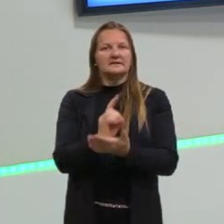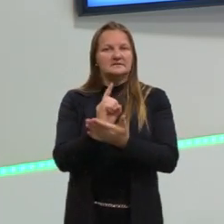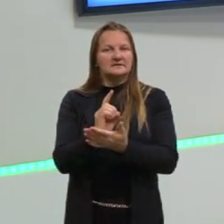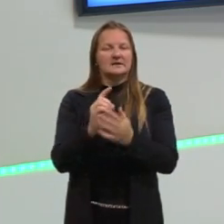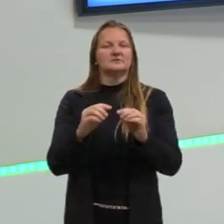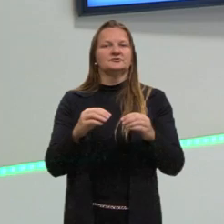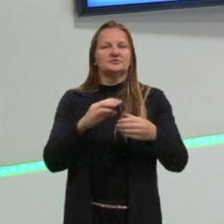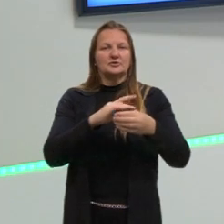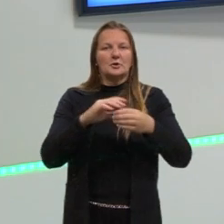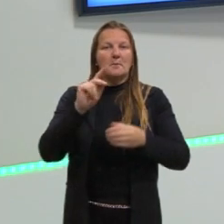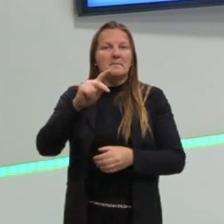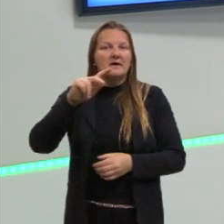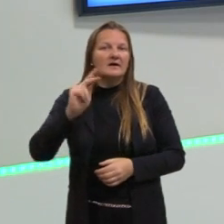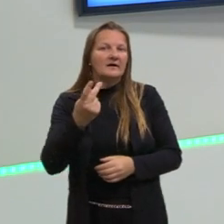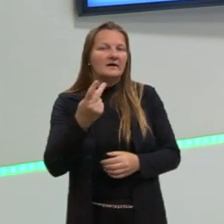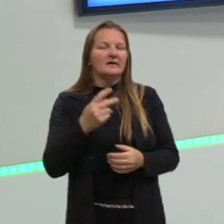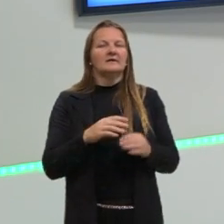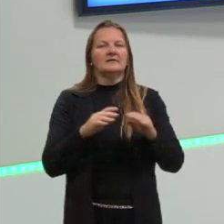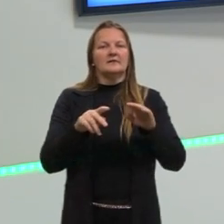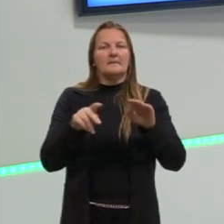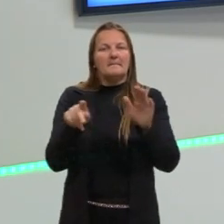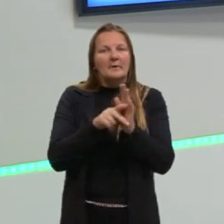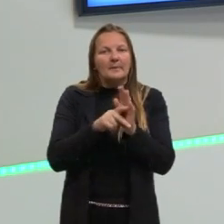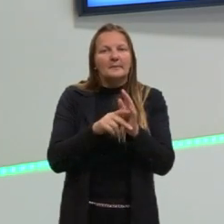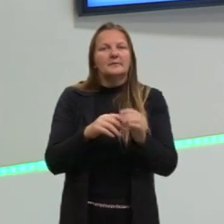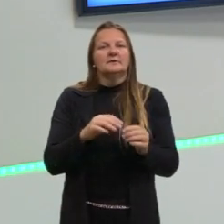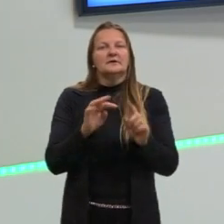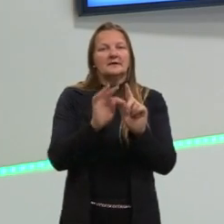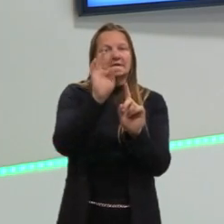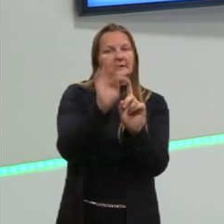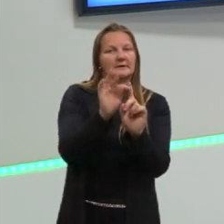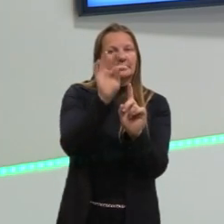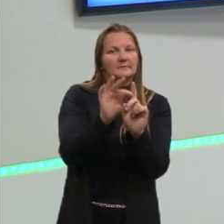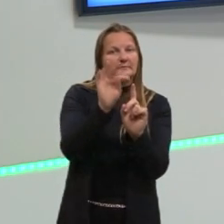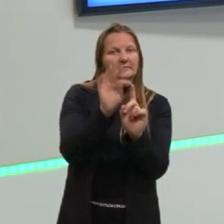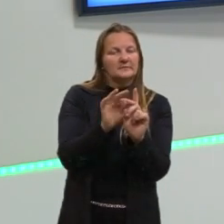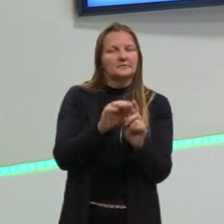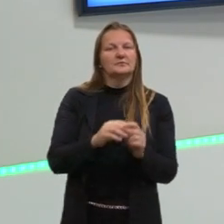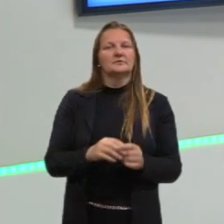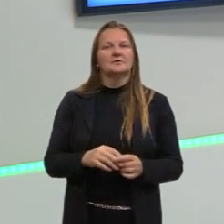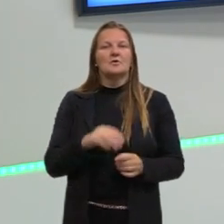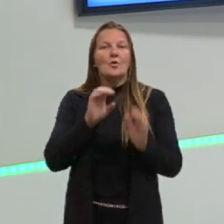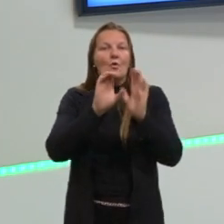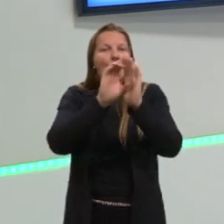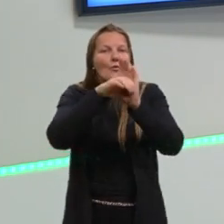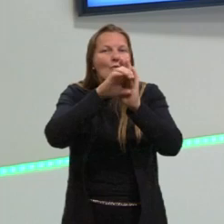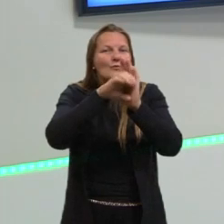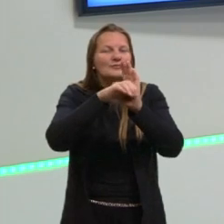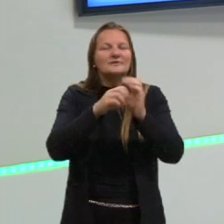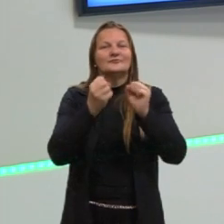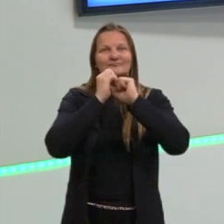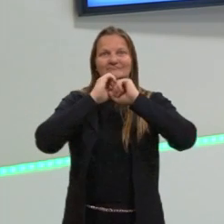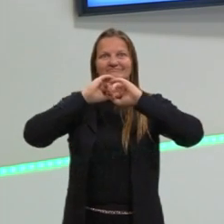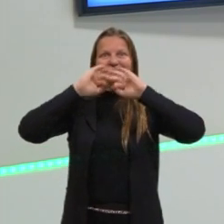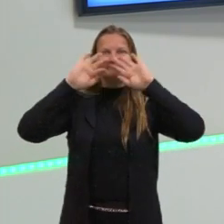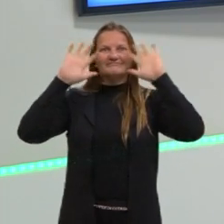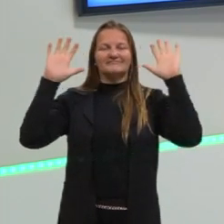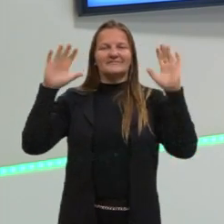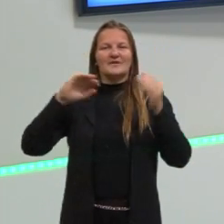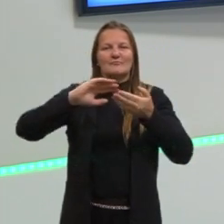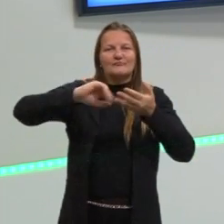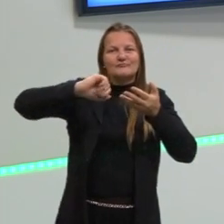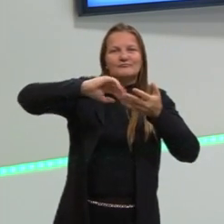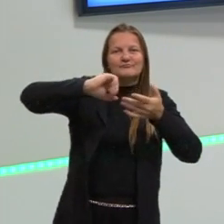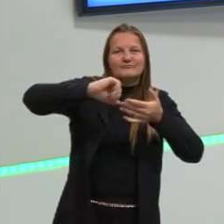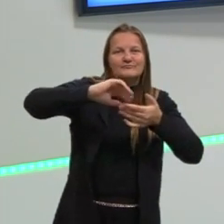o PH através de papel indicadora temperatura de fusão sabendo desses conceitos a gente consegue descartar com